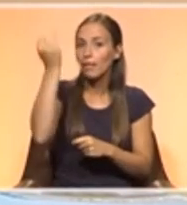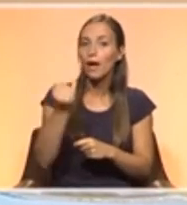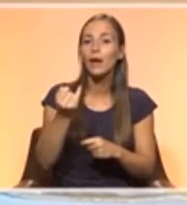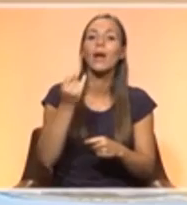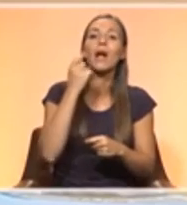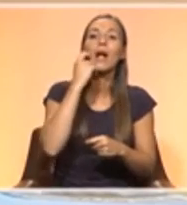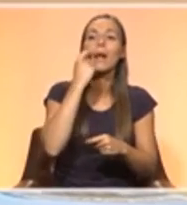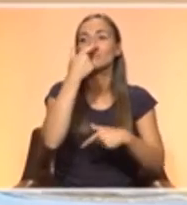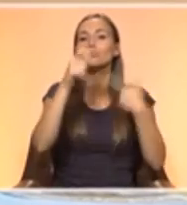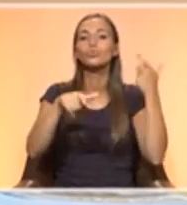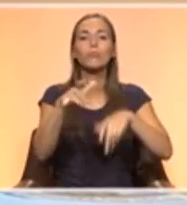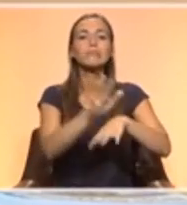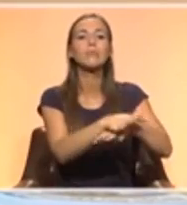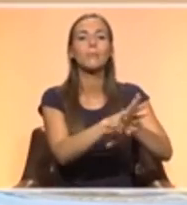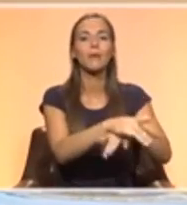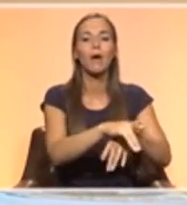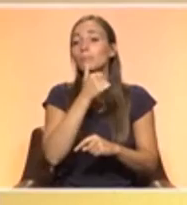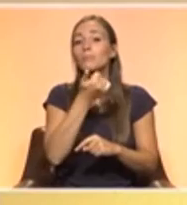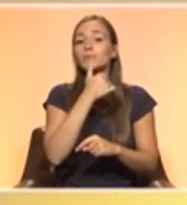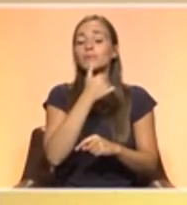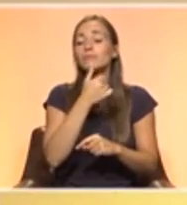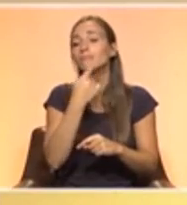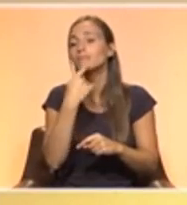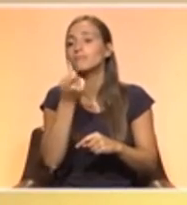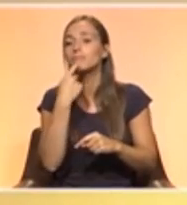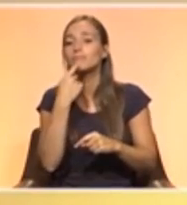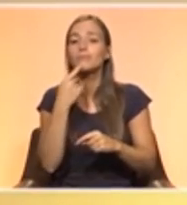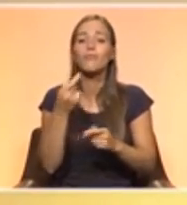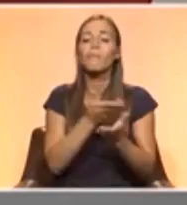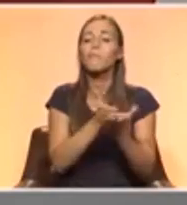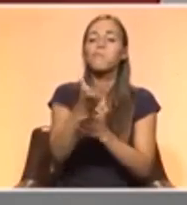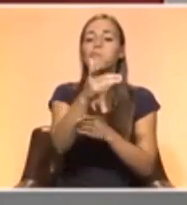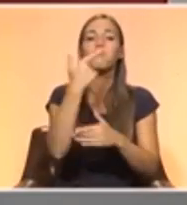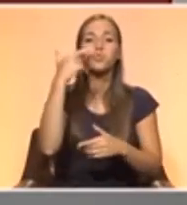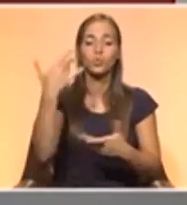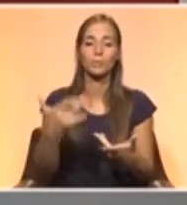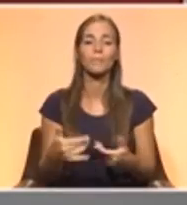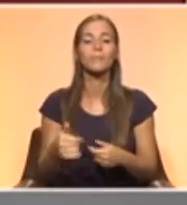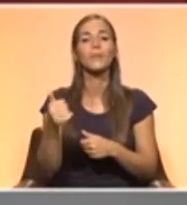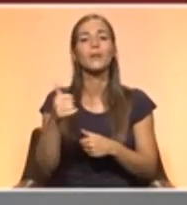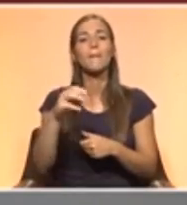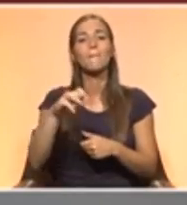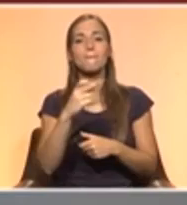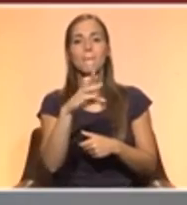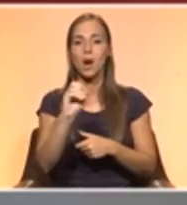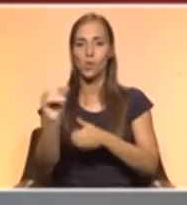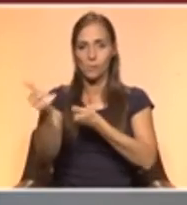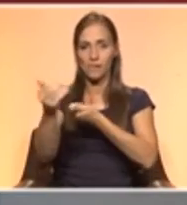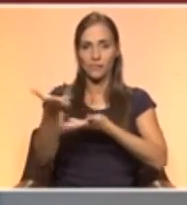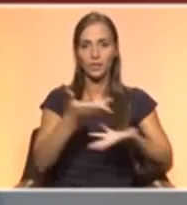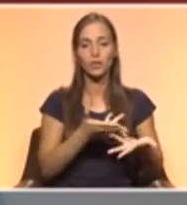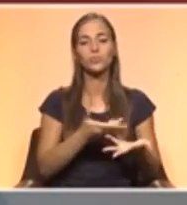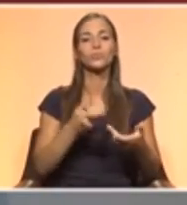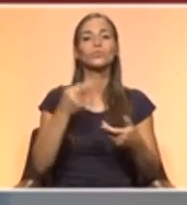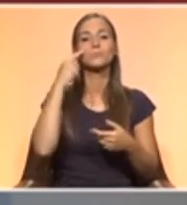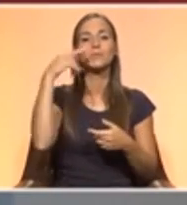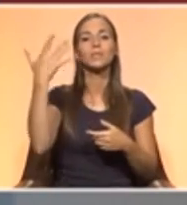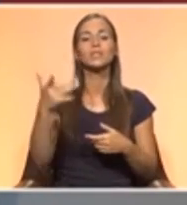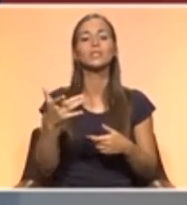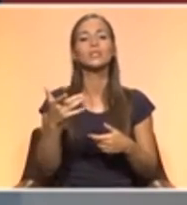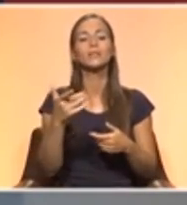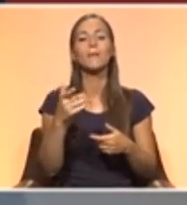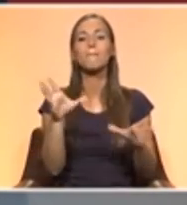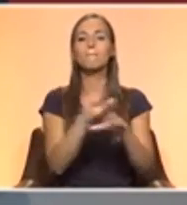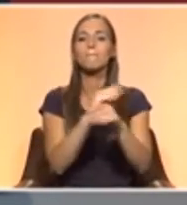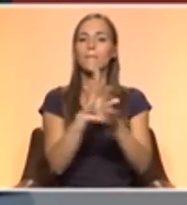desempregado e precisa de se relançar bem-vindo é especialista em marketing digital H aa estava aqui a falar de medir